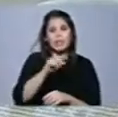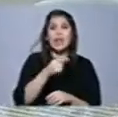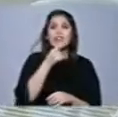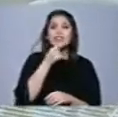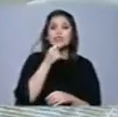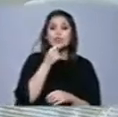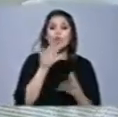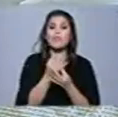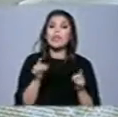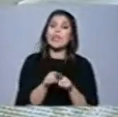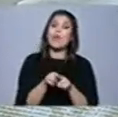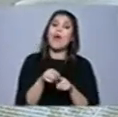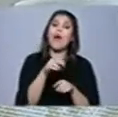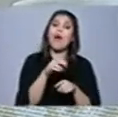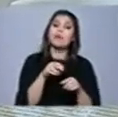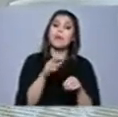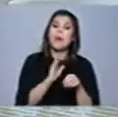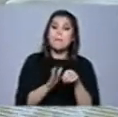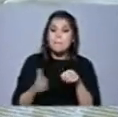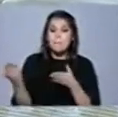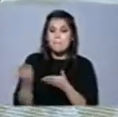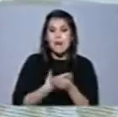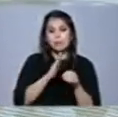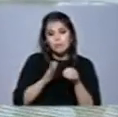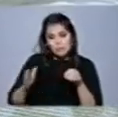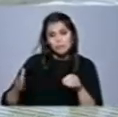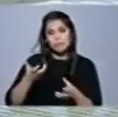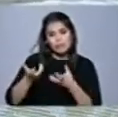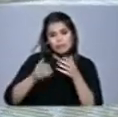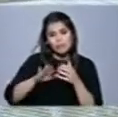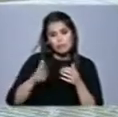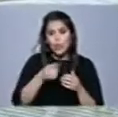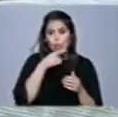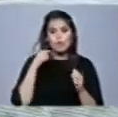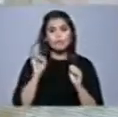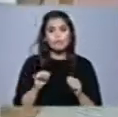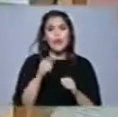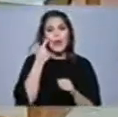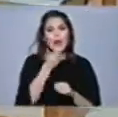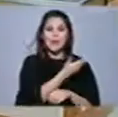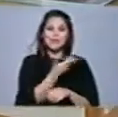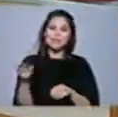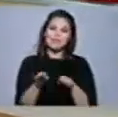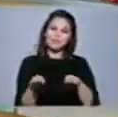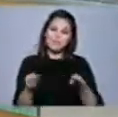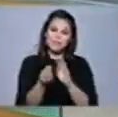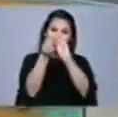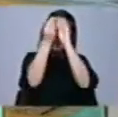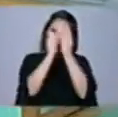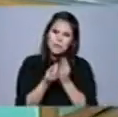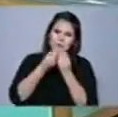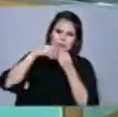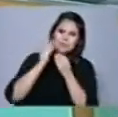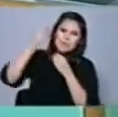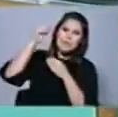fizemos exatamente como fizemos as rabanadas. Boa. Muito bem. Então vamos aqui junto da nossa mesa, desta decoração maravilhosa. Está